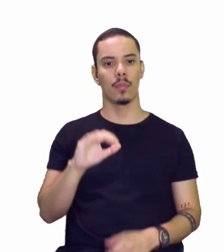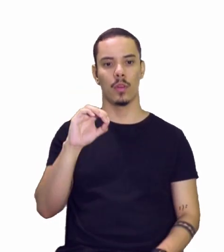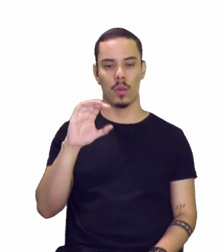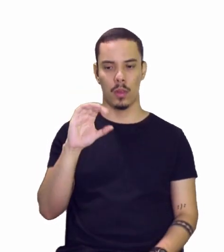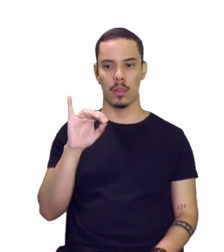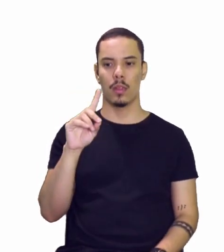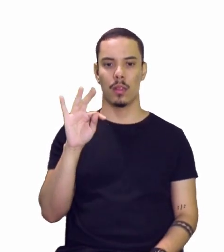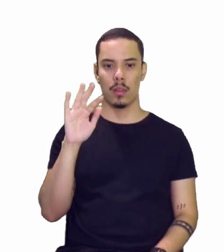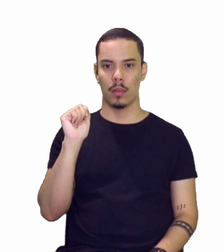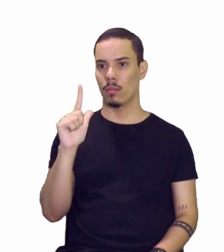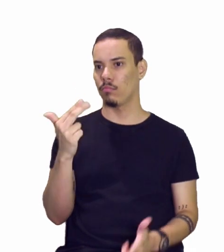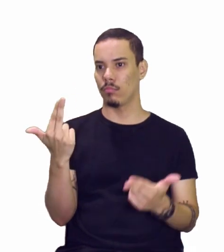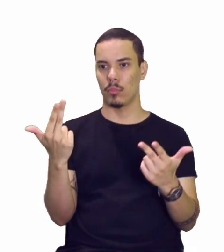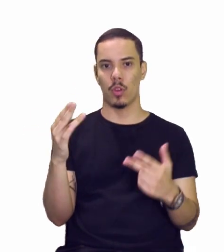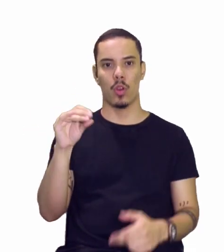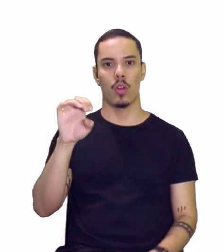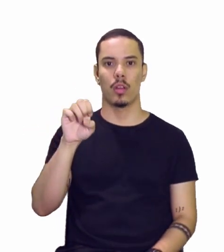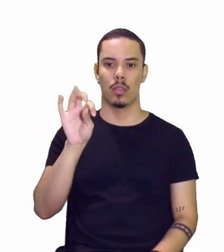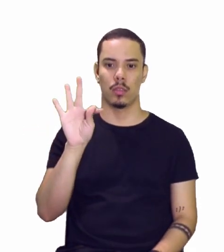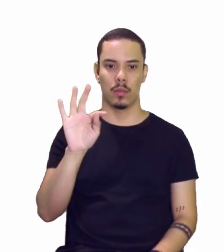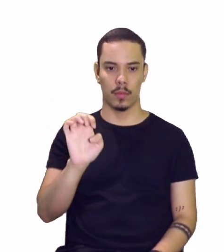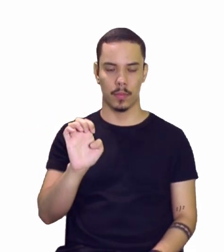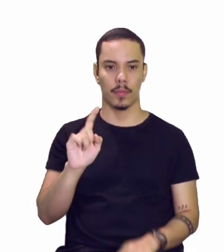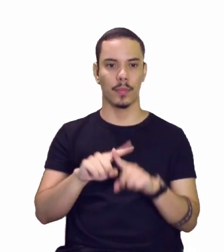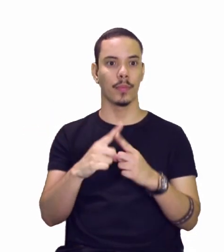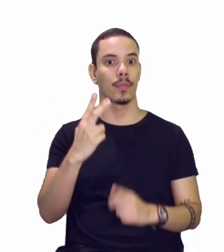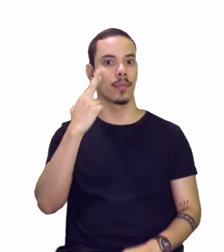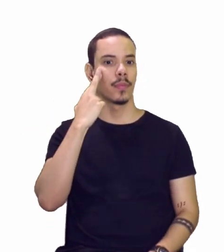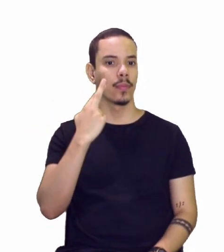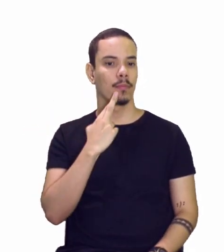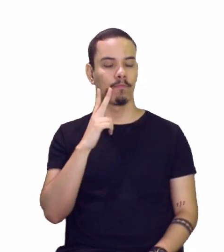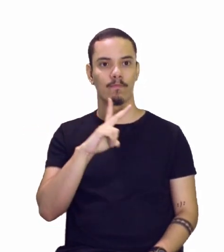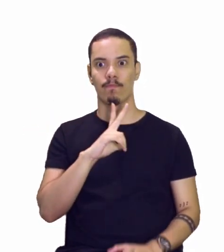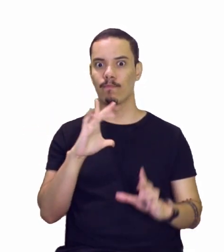ocidental, que é a mesma coisa de oeste. Rondônia está